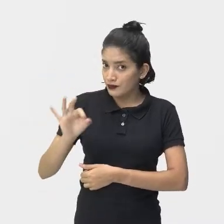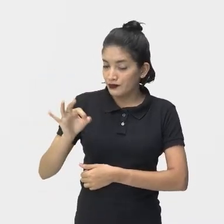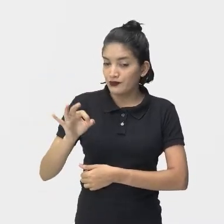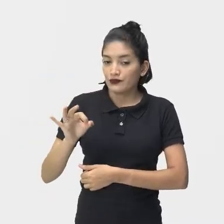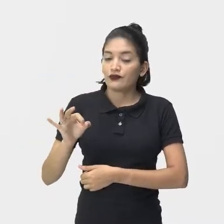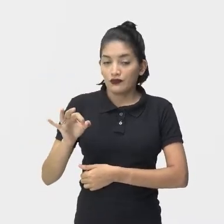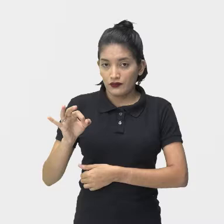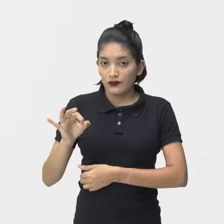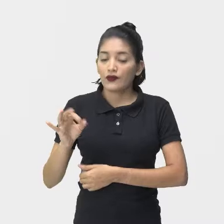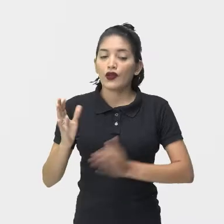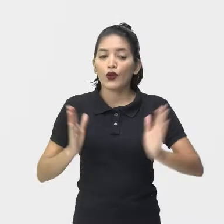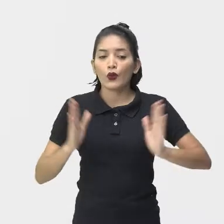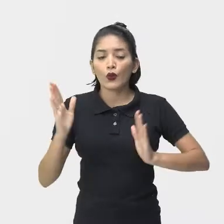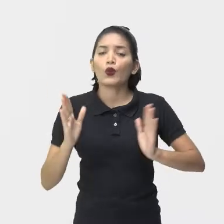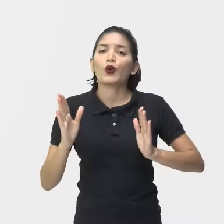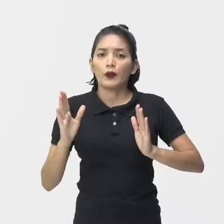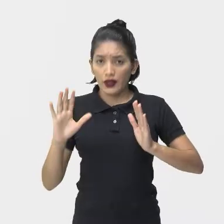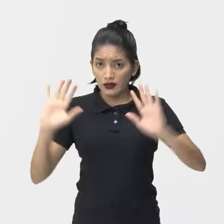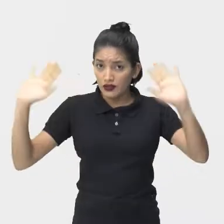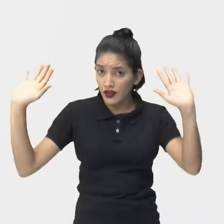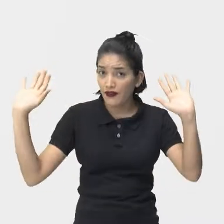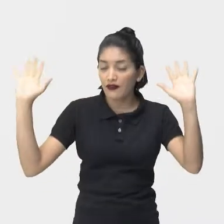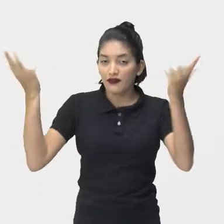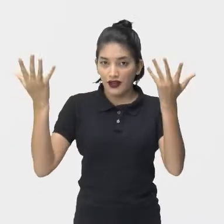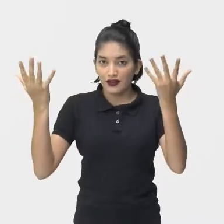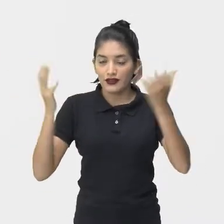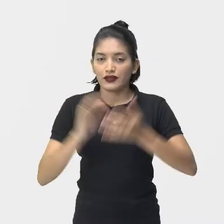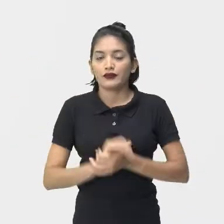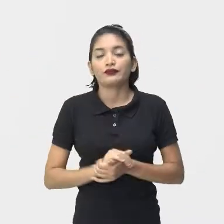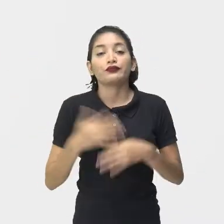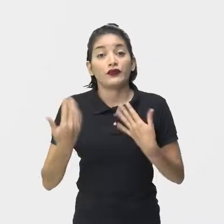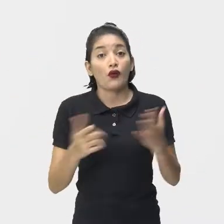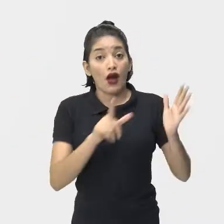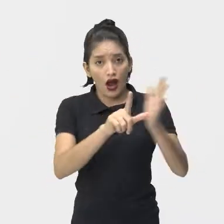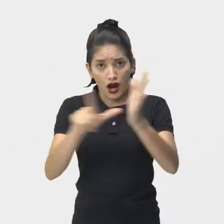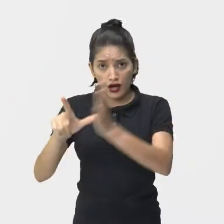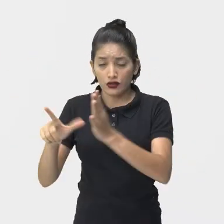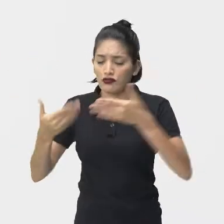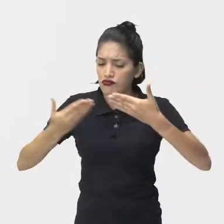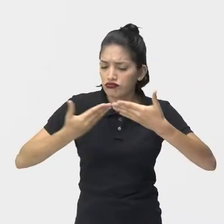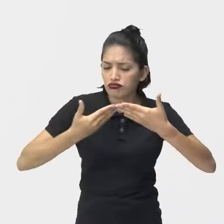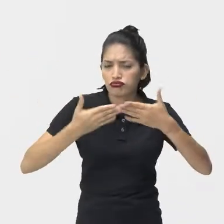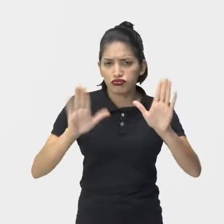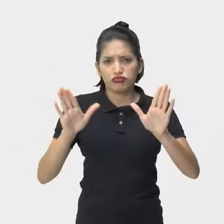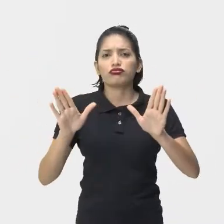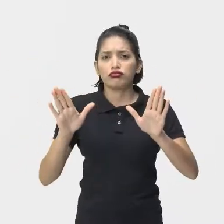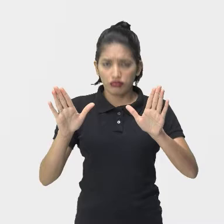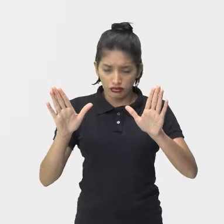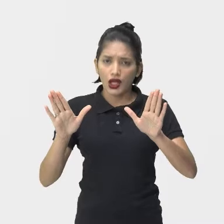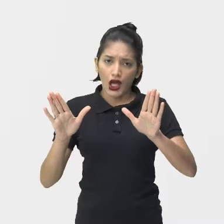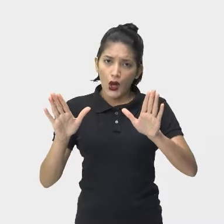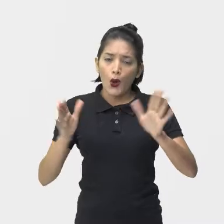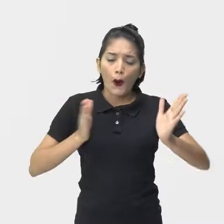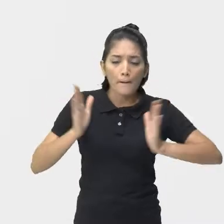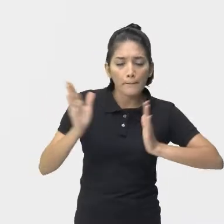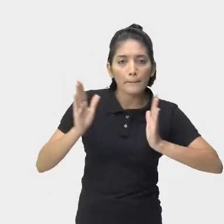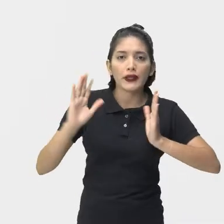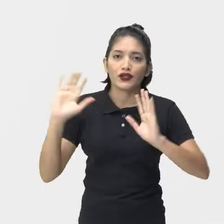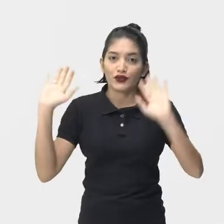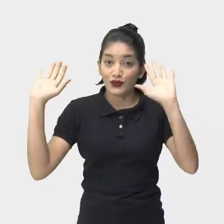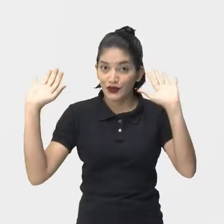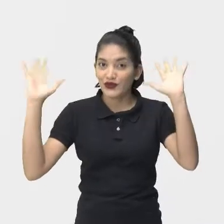correto? Durante os dias festivos. As lojas abrirão durante os